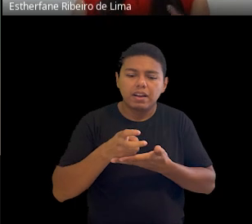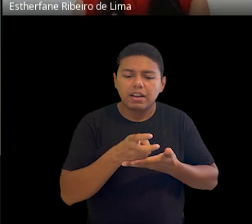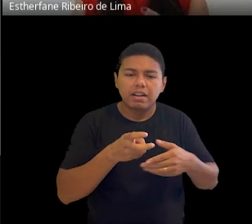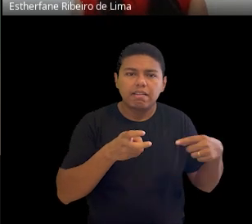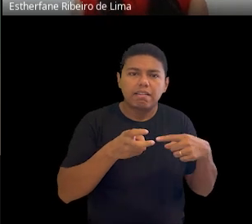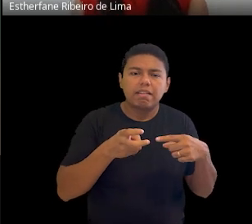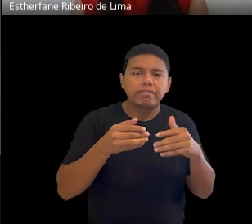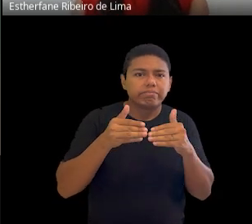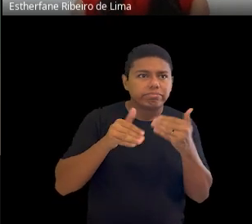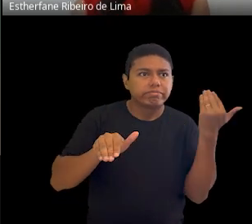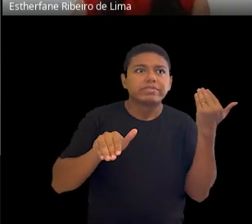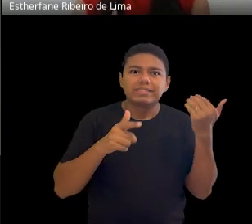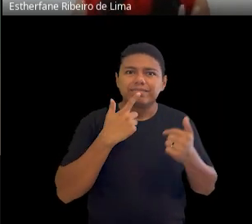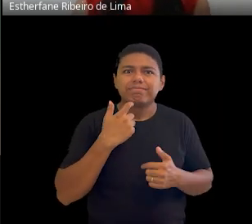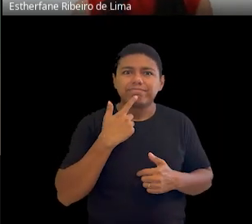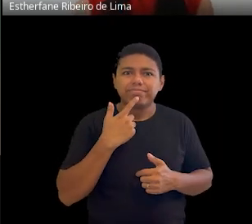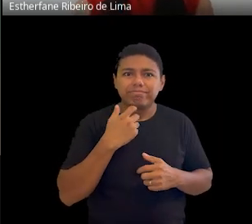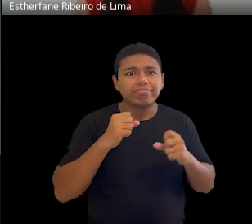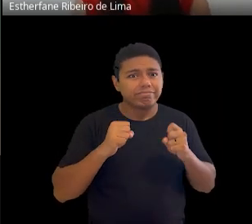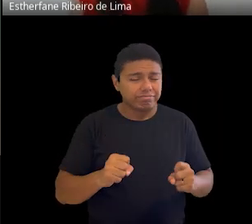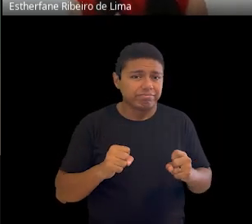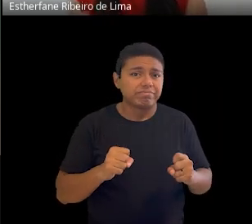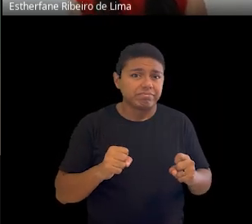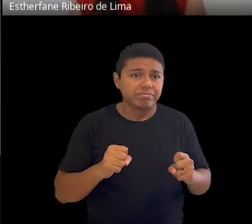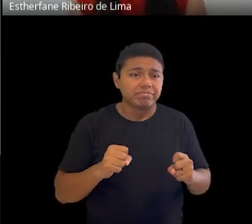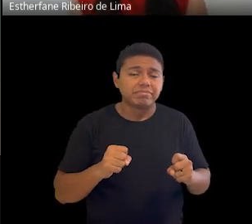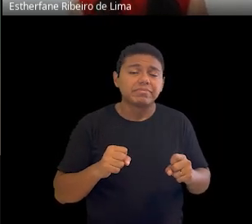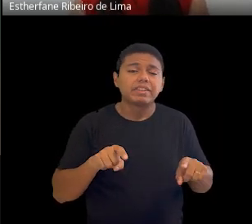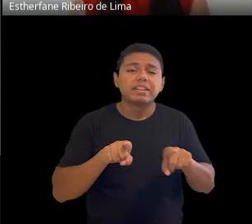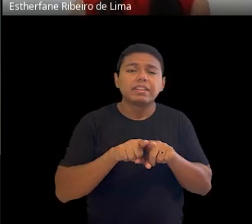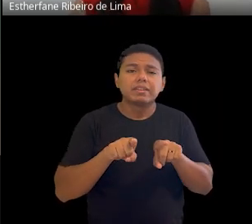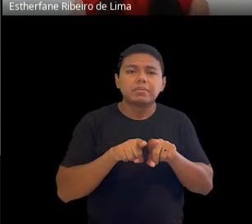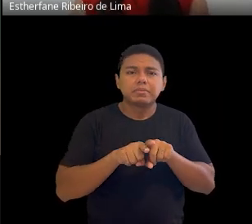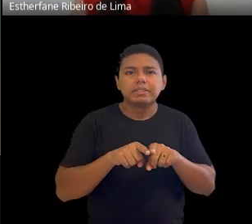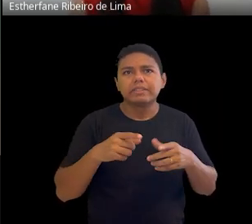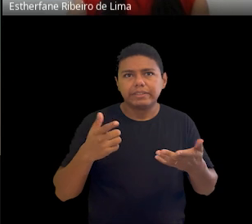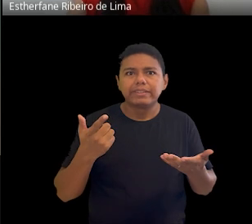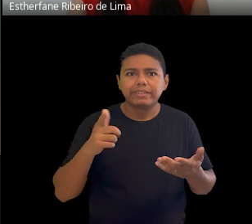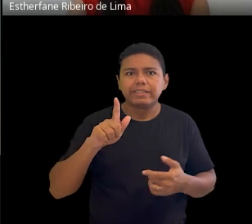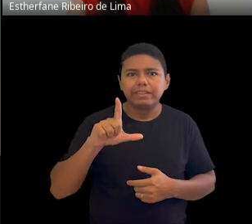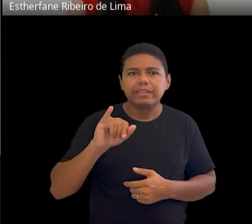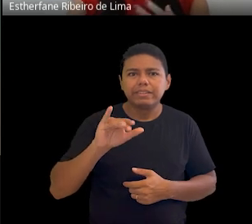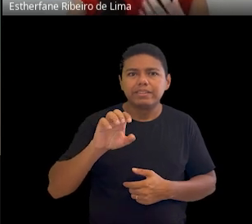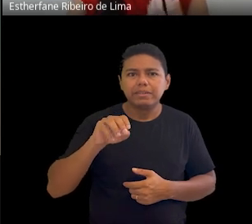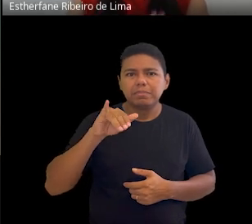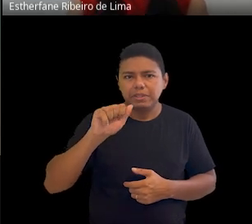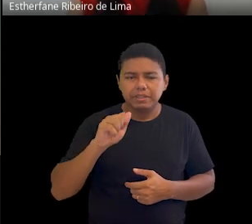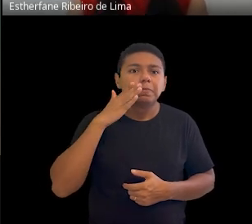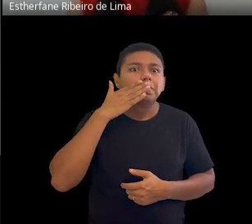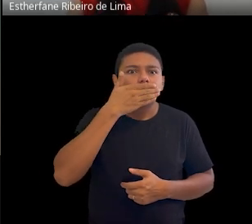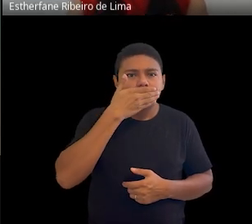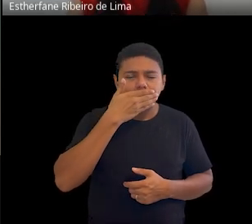ou ter alguma incompatibilidade sanguínea com a mãe. Glicemia em jejum, essencialmente importante.